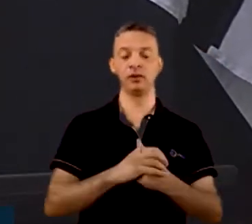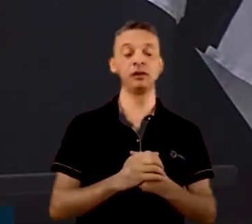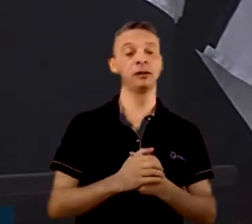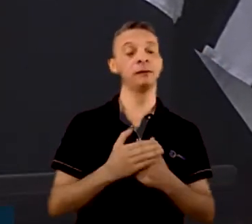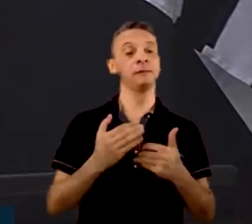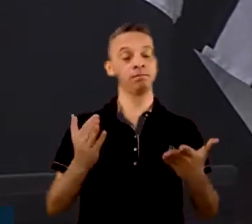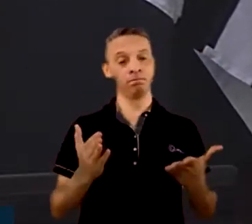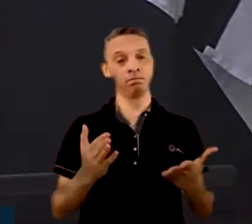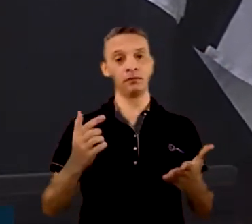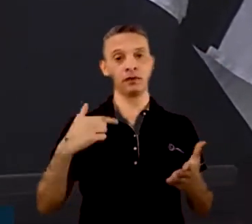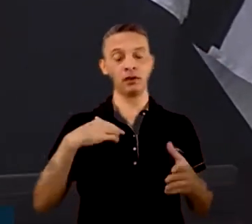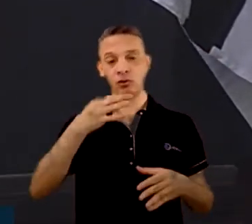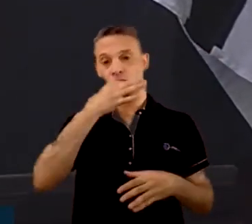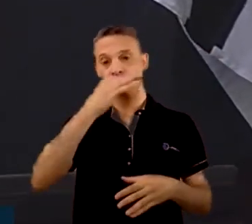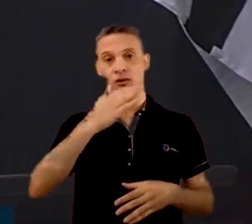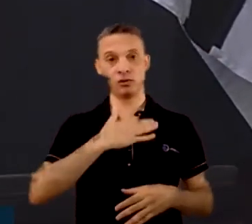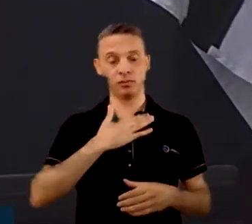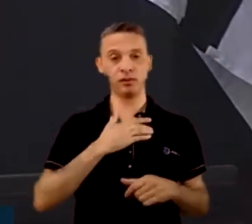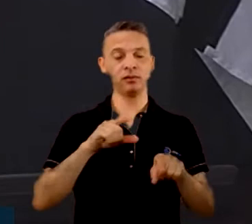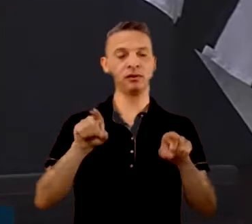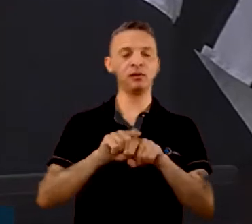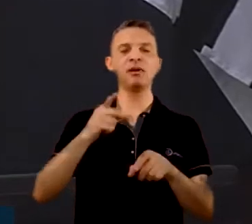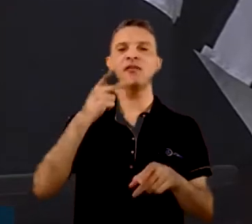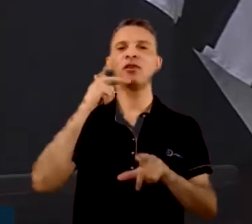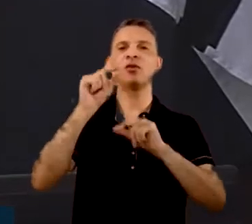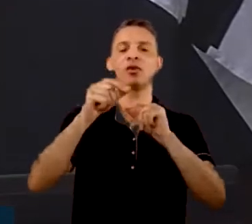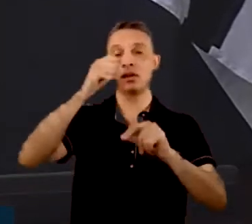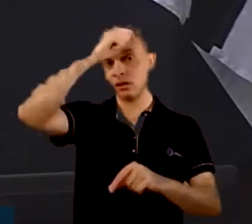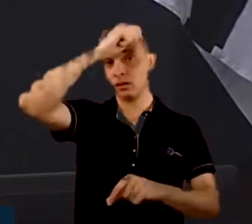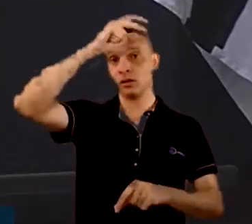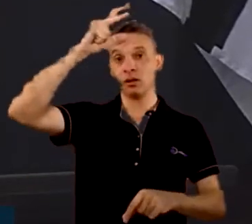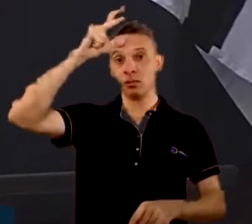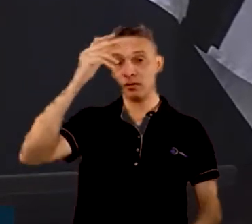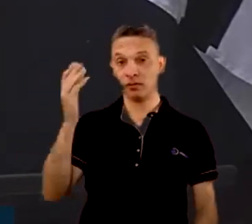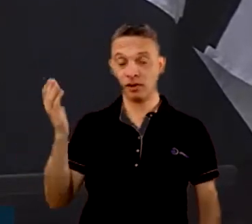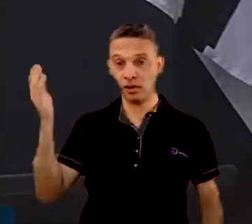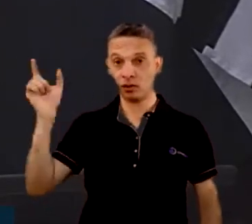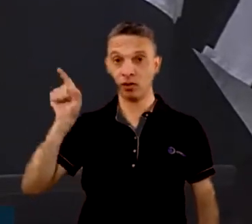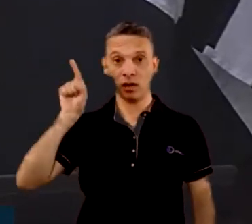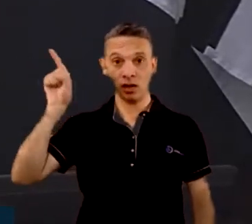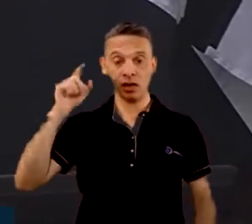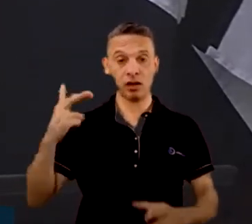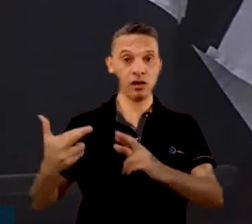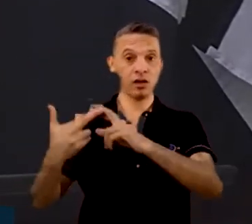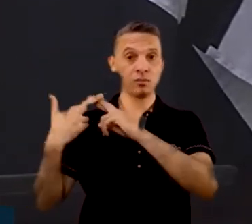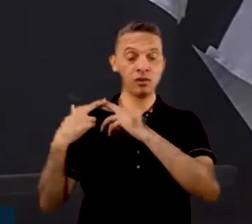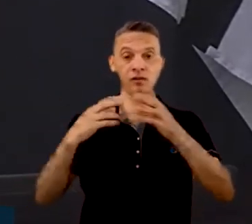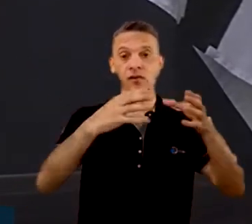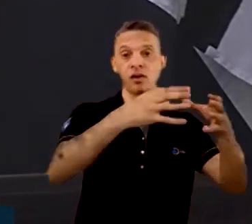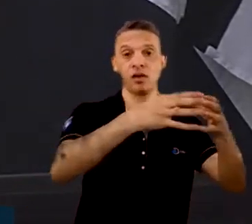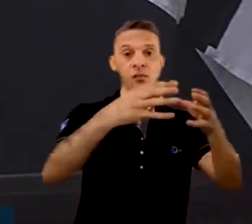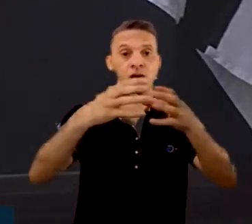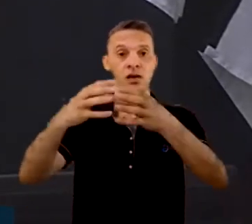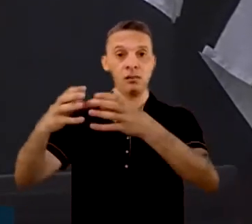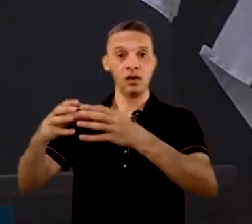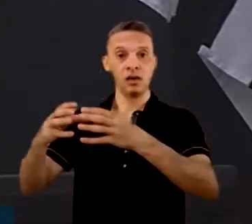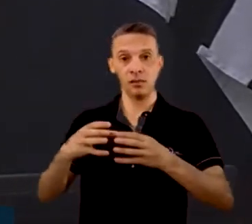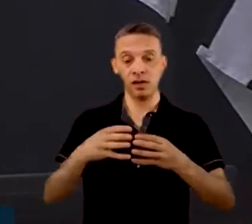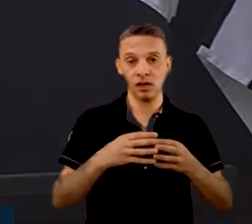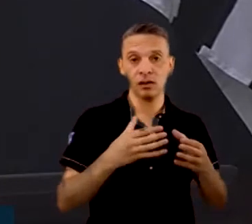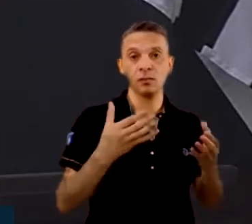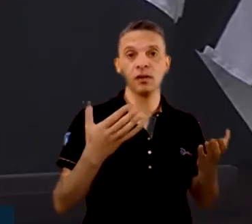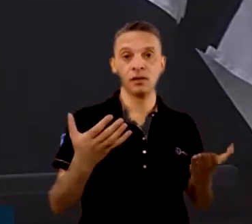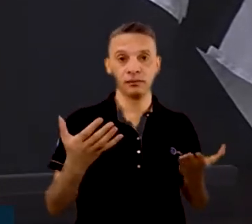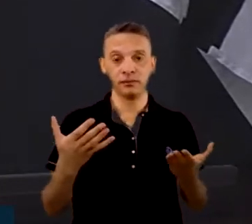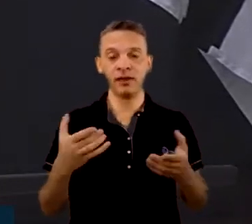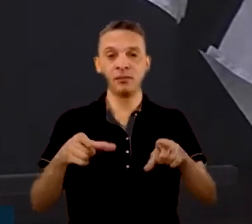minha sugestão. Também foi colocado aqui que o prefeito é o responsável pela equipe, que é o prefeito que seria o